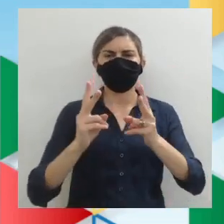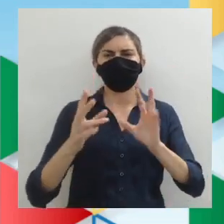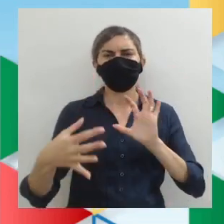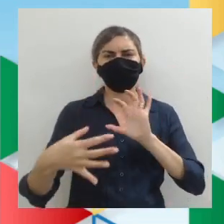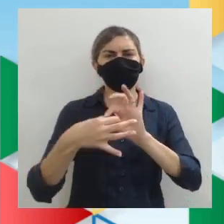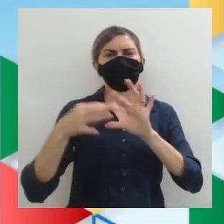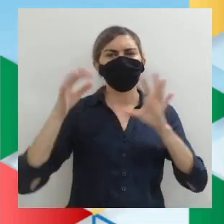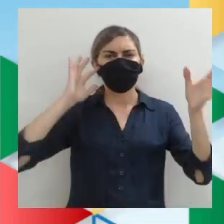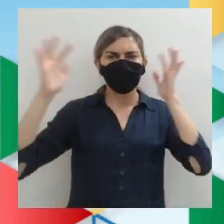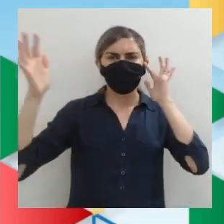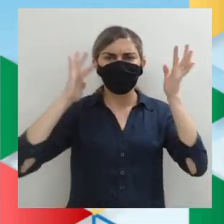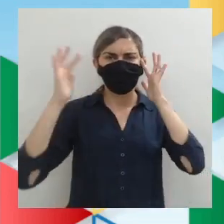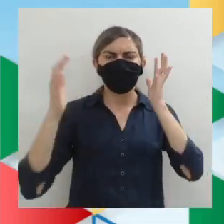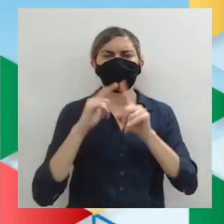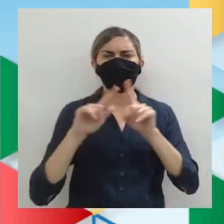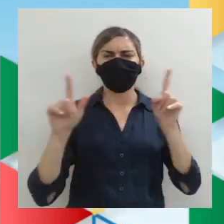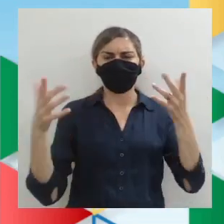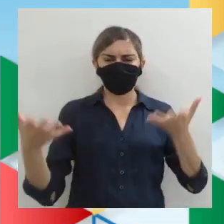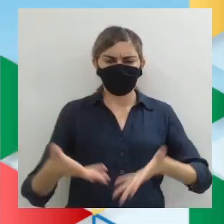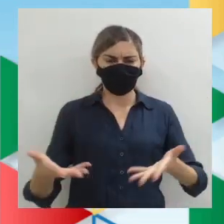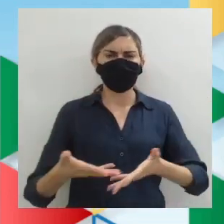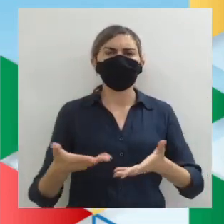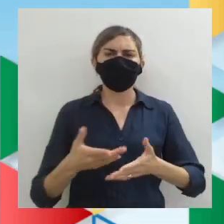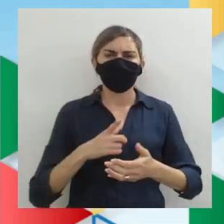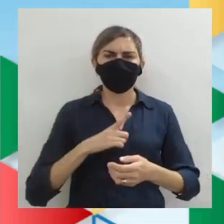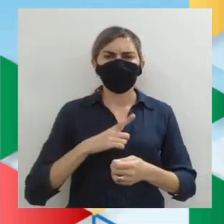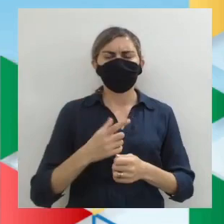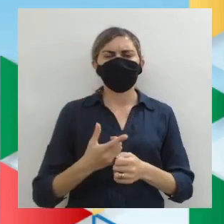Correntes Filosóficas, mas hoje será a